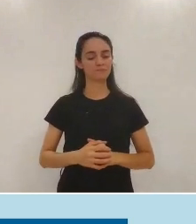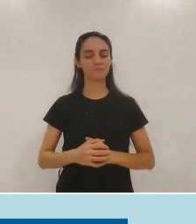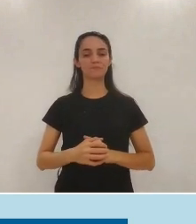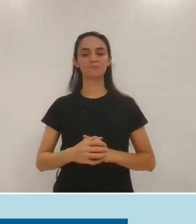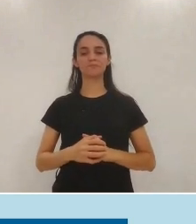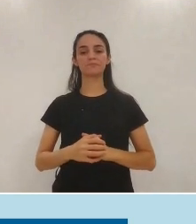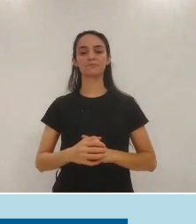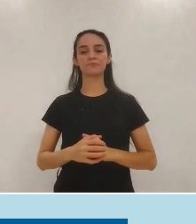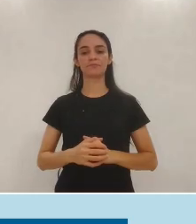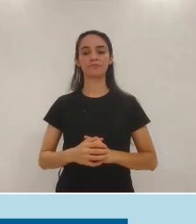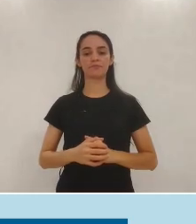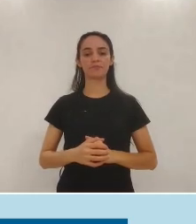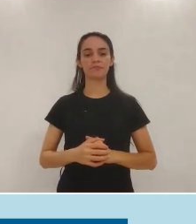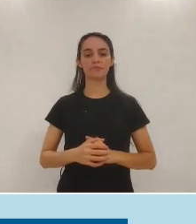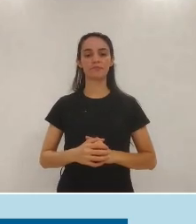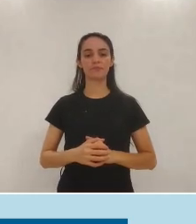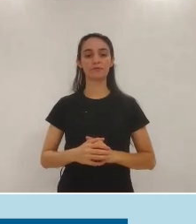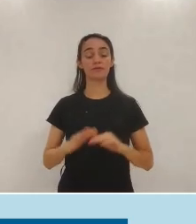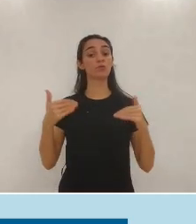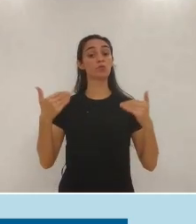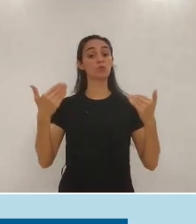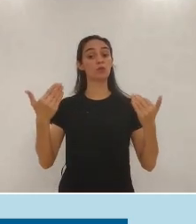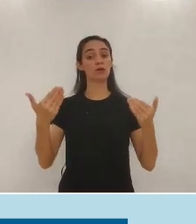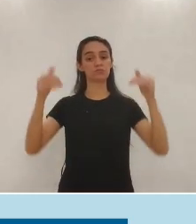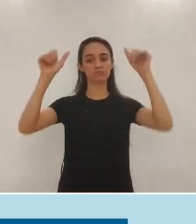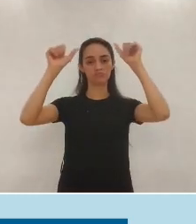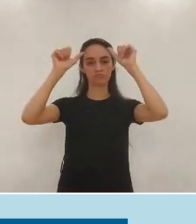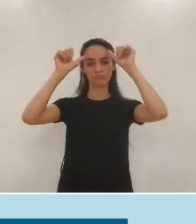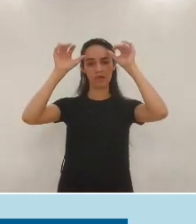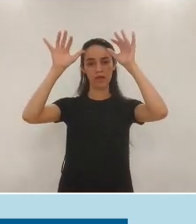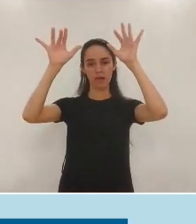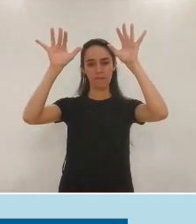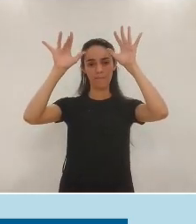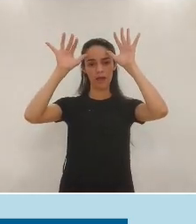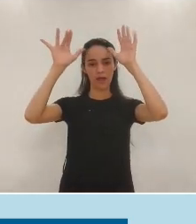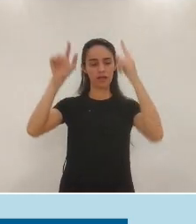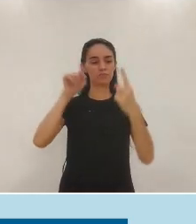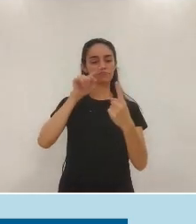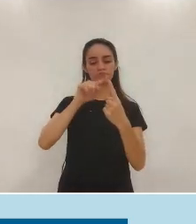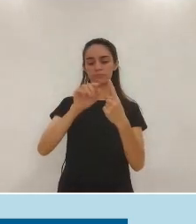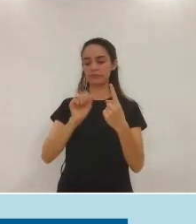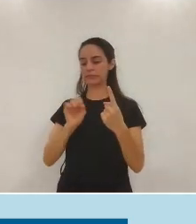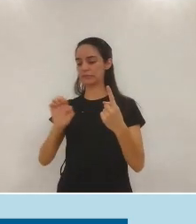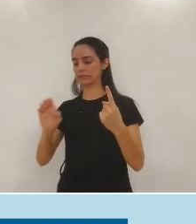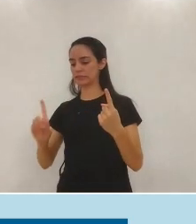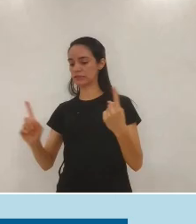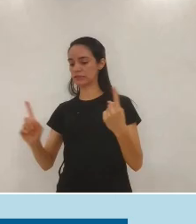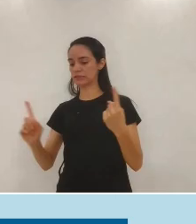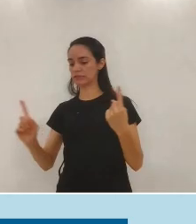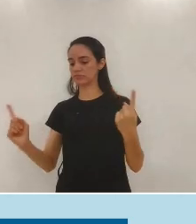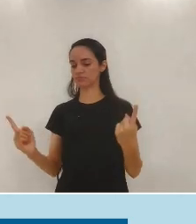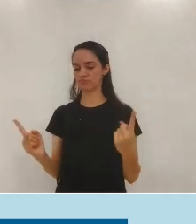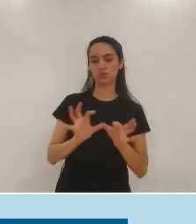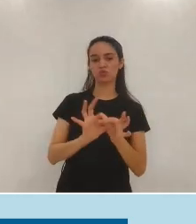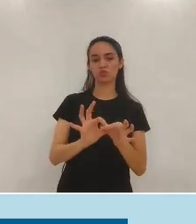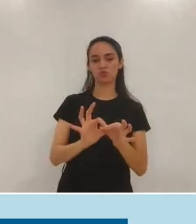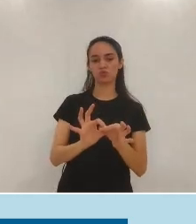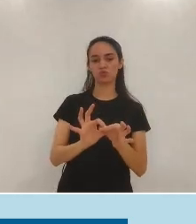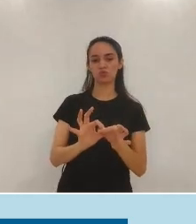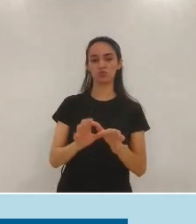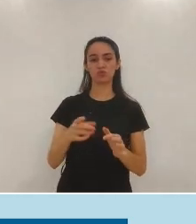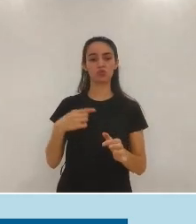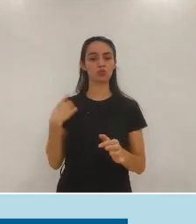Quando o transtorno do espectro autista ele aparece junto com a síndrome de Ehlers-Danlos, nós não estamos falando